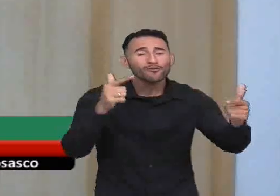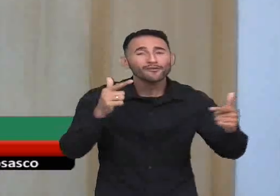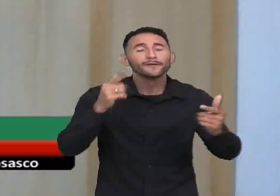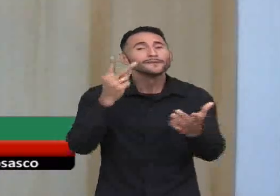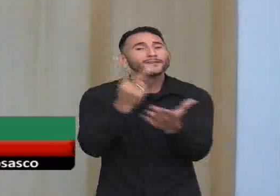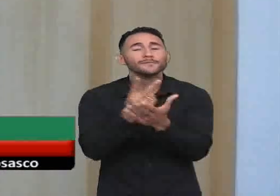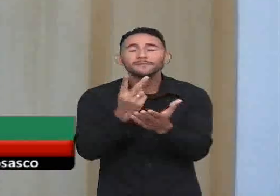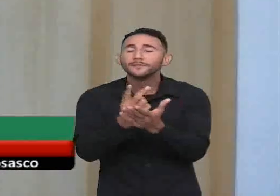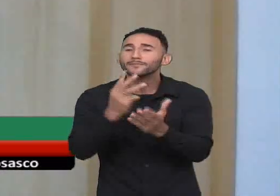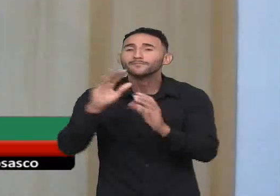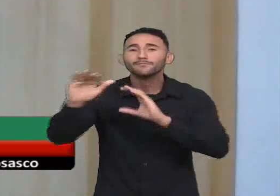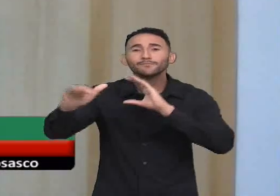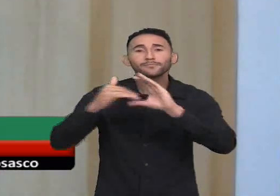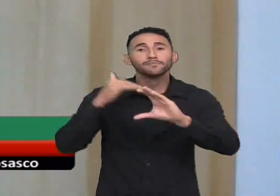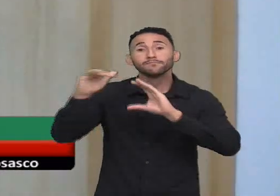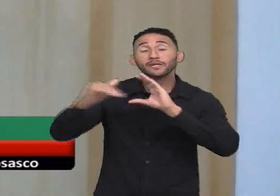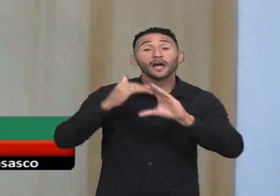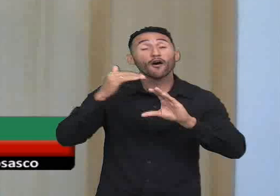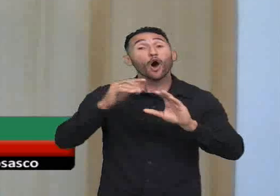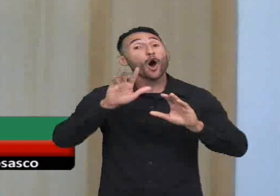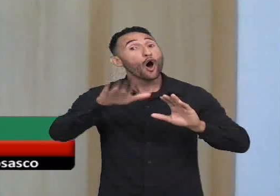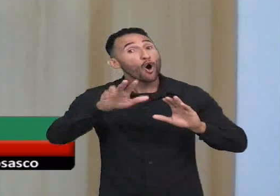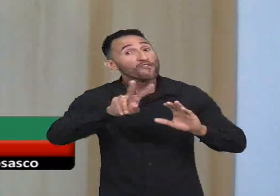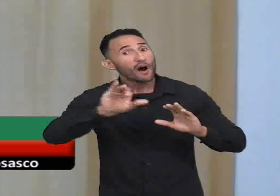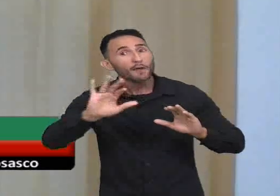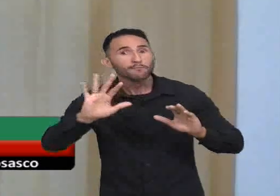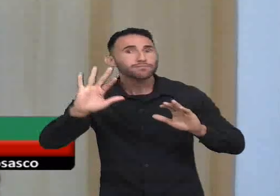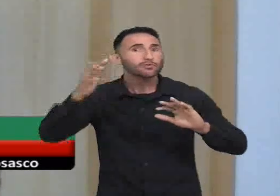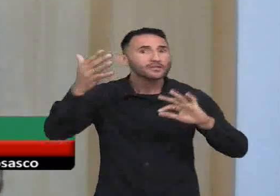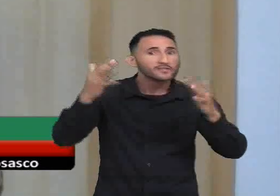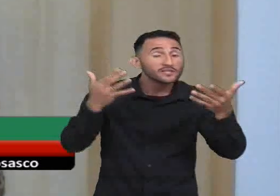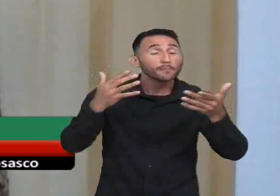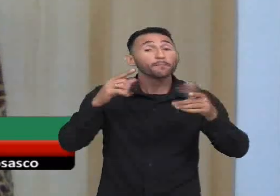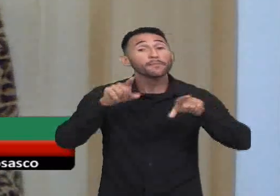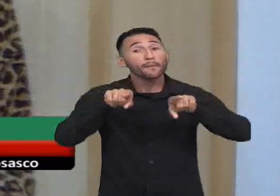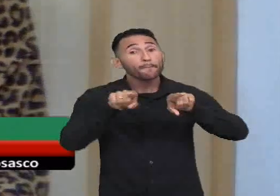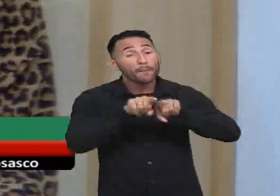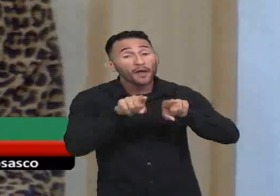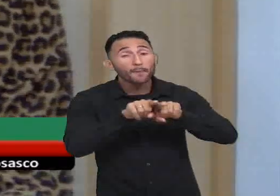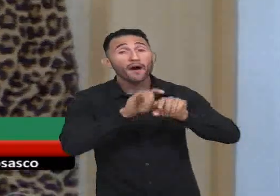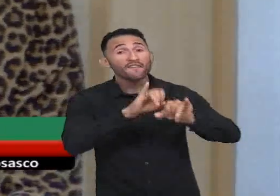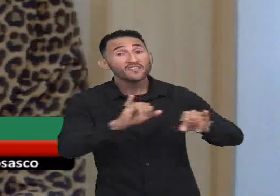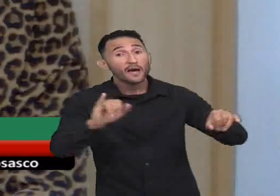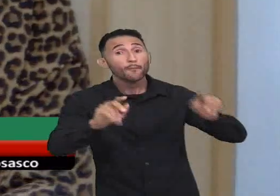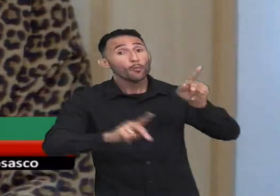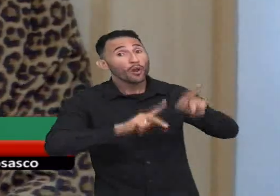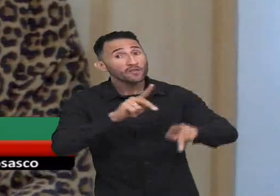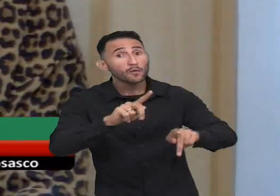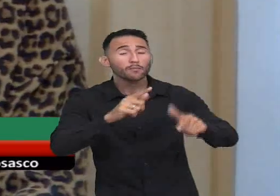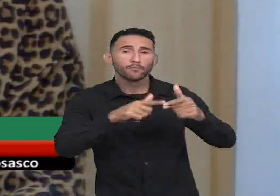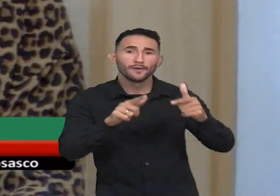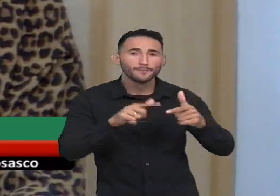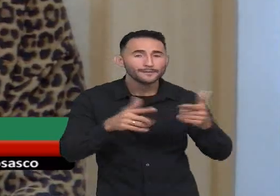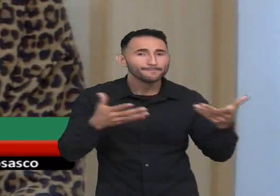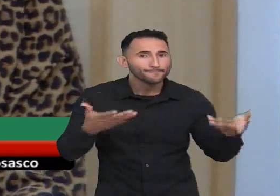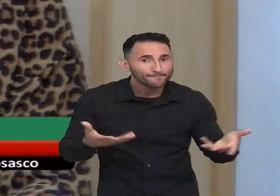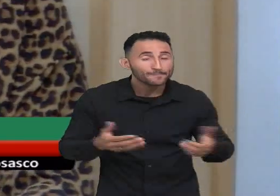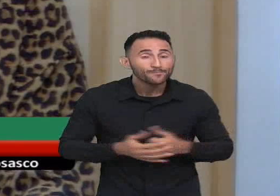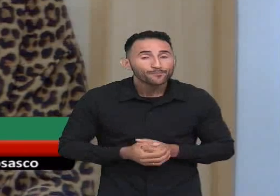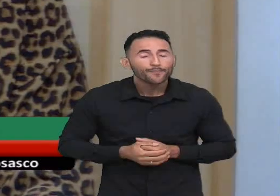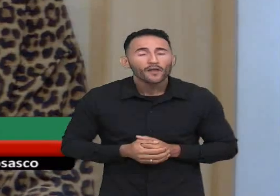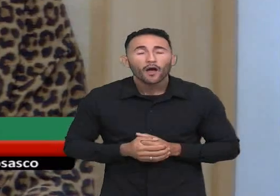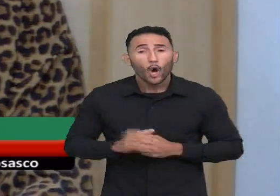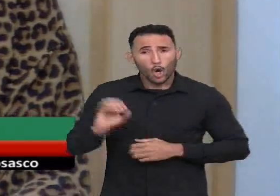todos os vereadores alertando do que tem, para a gente, inclusive, conseguir falar para os munícipes o que está acontecendo. Né? E